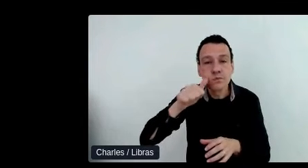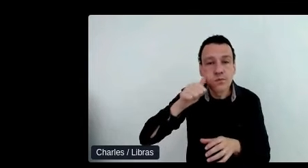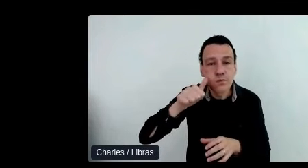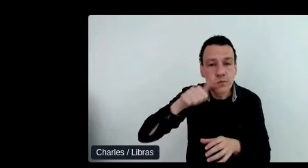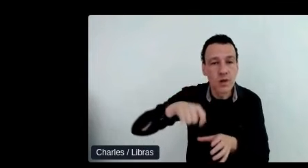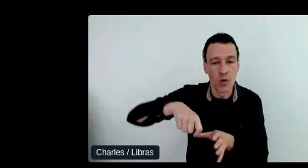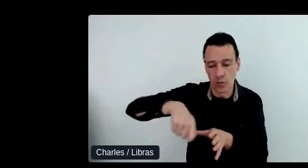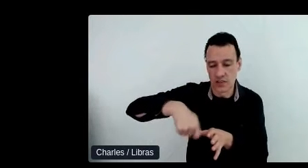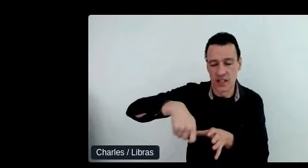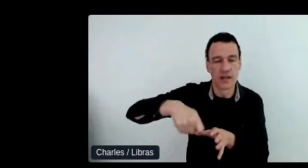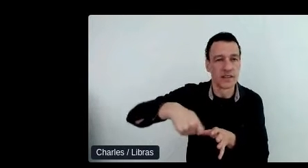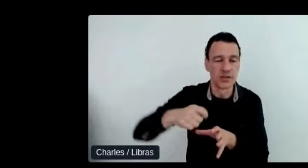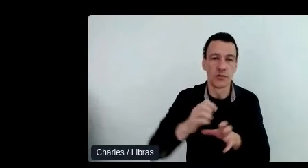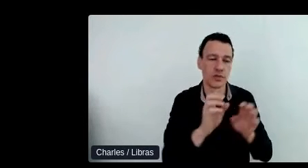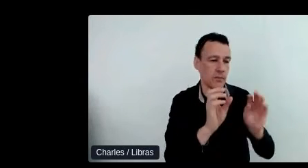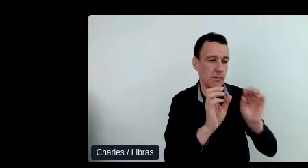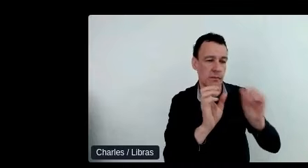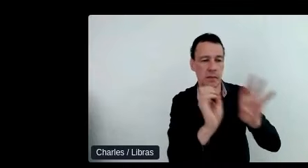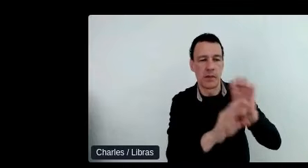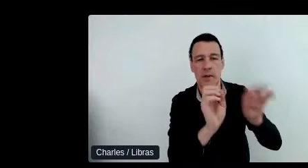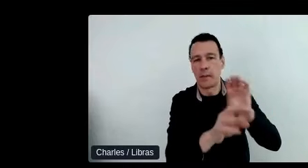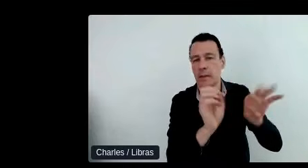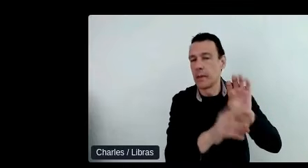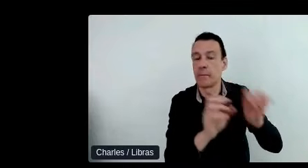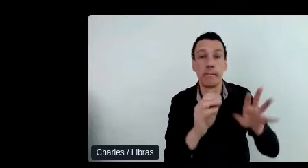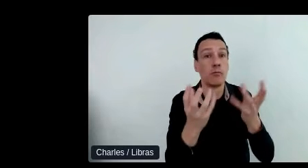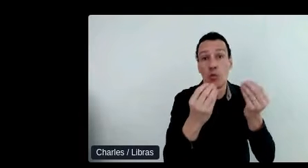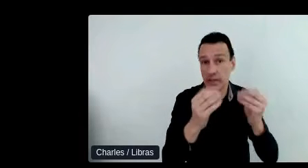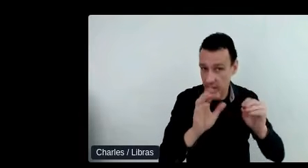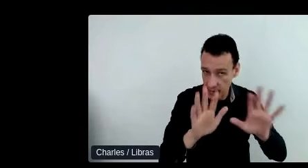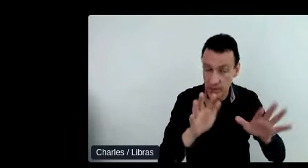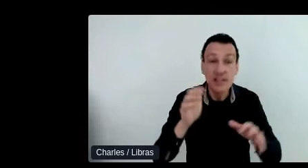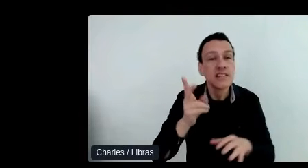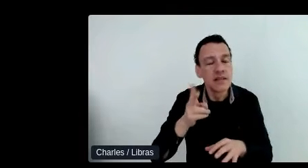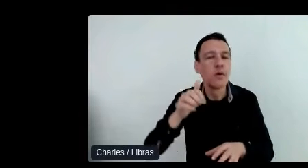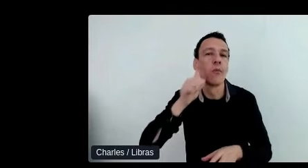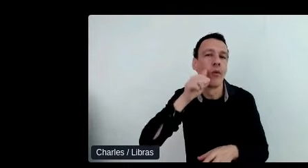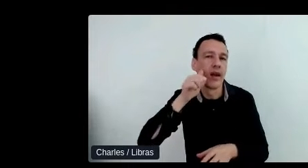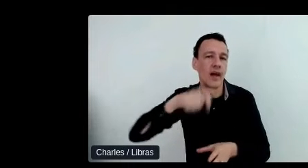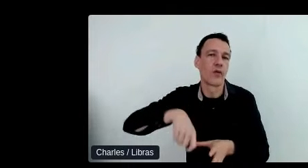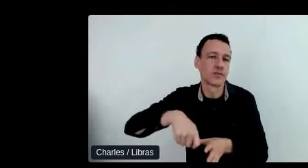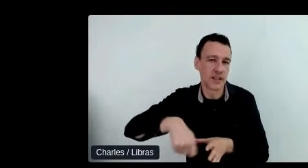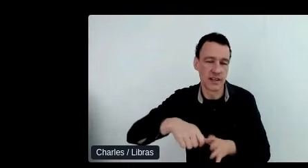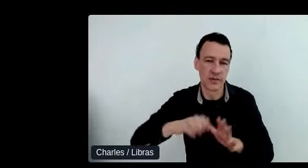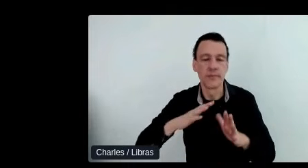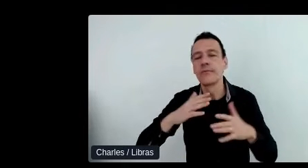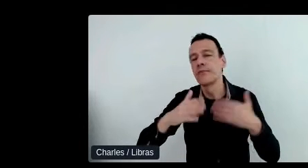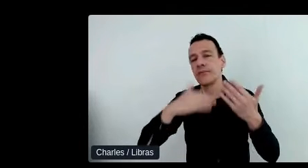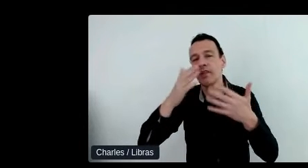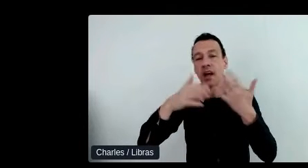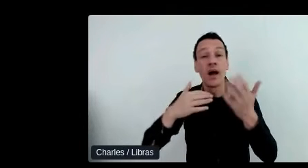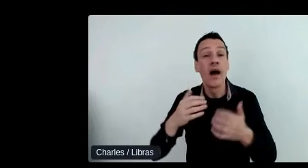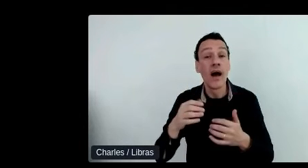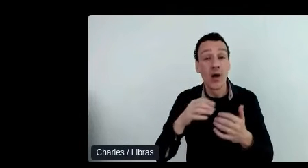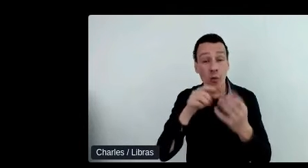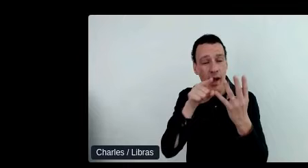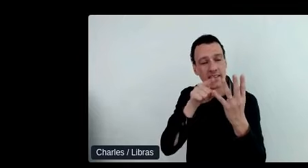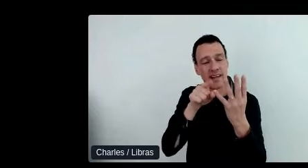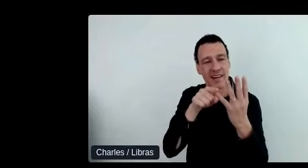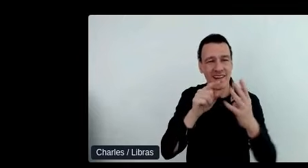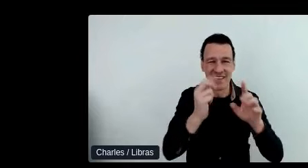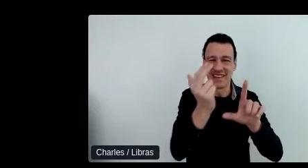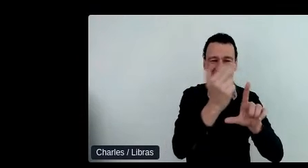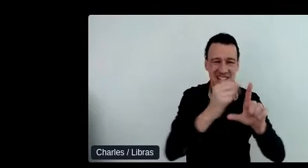e, por conta dessa falta de variedade e de estar sempre uma mulher cozinhando ali,